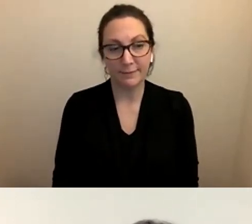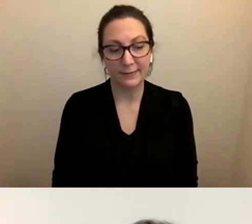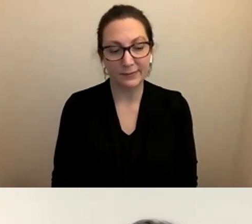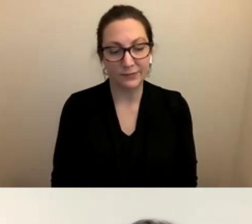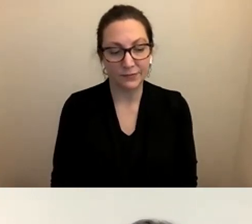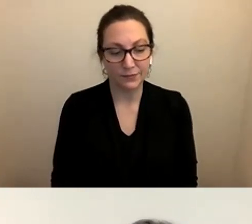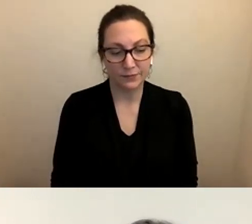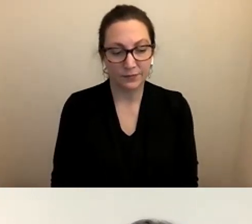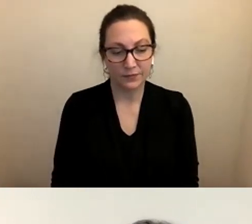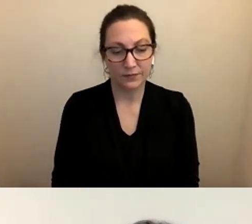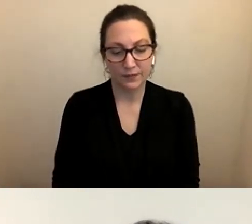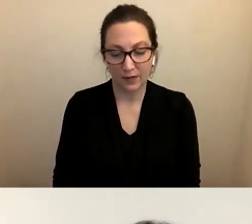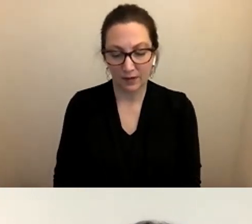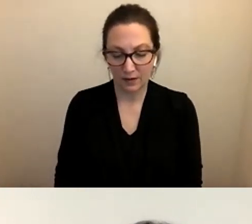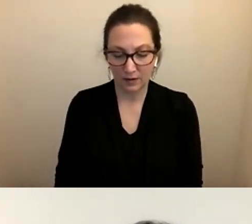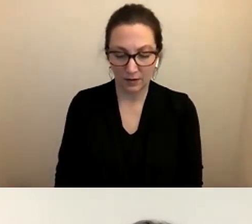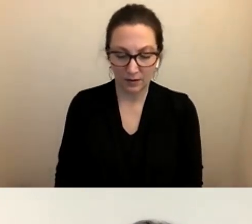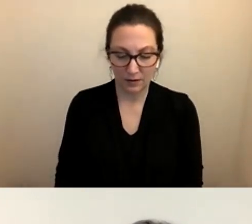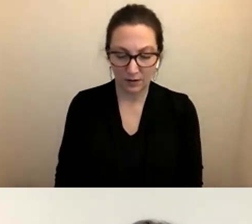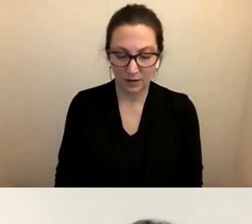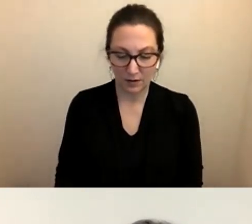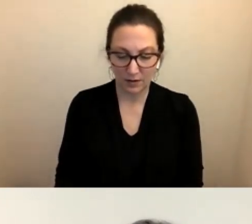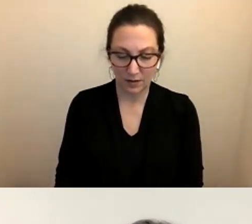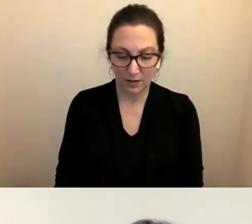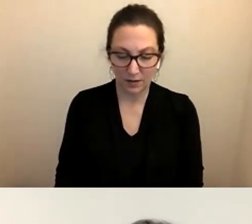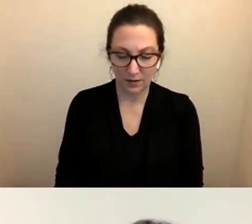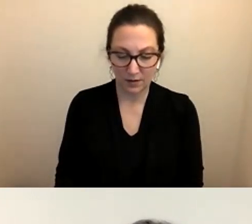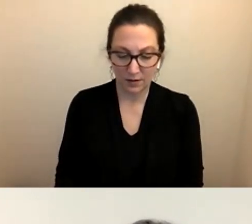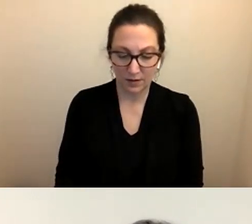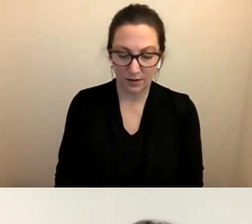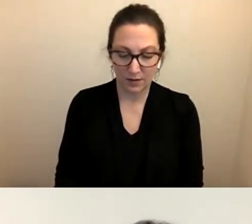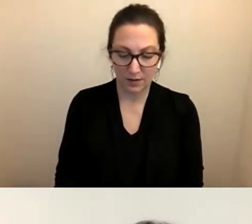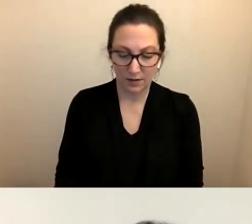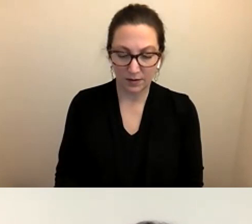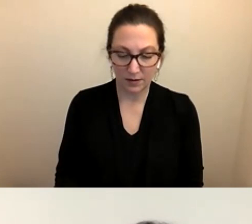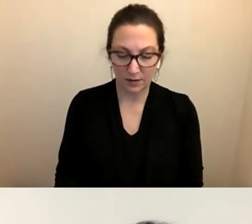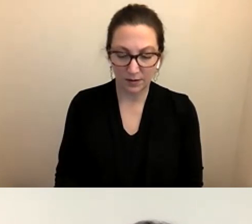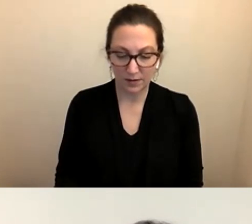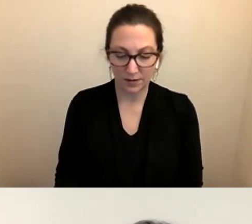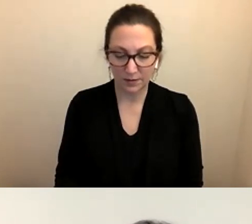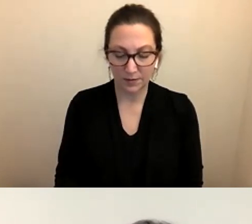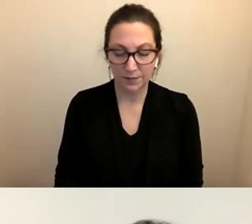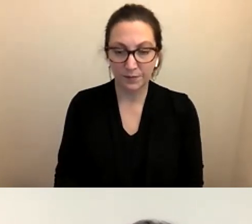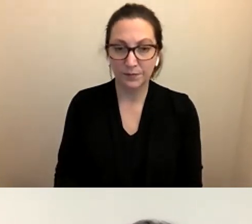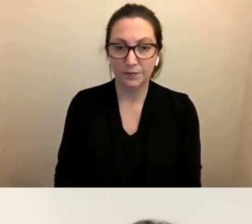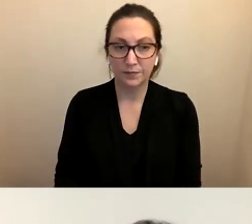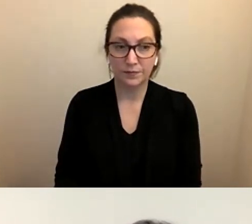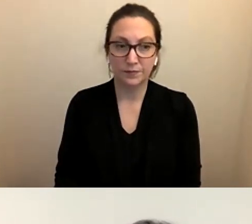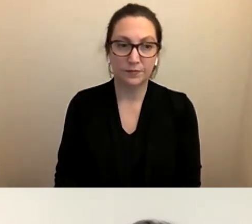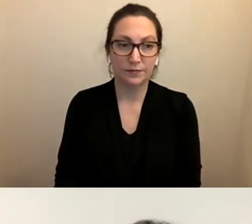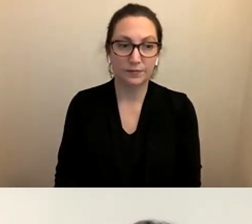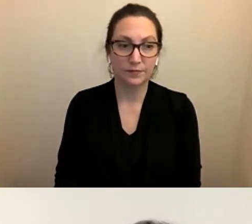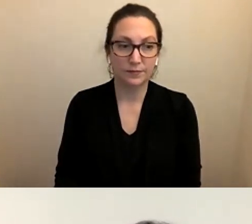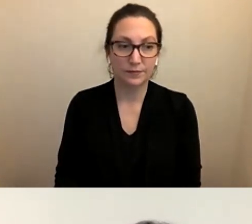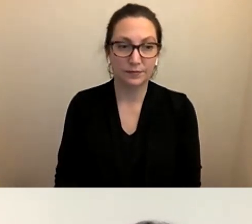globo na parte inferior de nosso ecrã e nos seleciona Cabo Verdeano. Se você usa o telemóvel, nos seleciona três pontinhos na